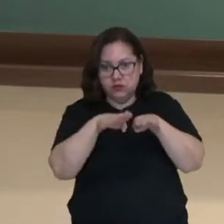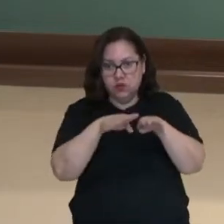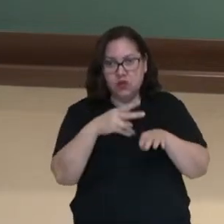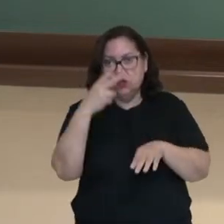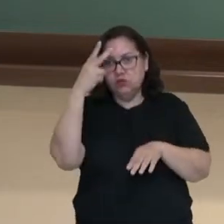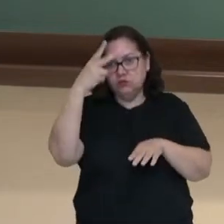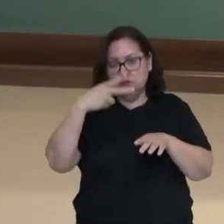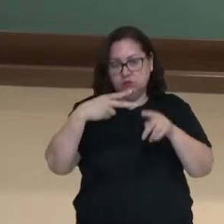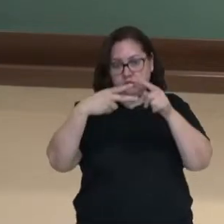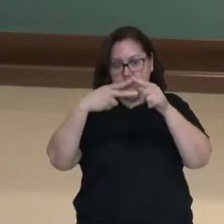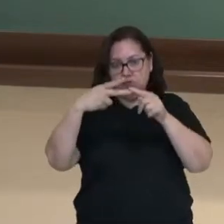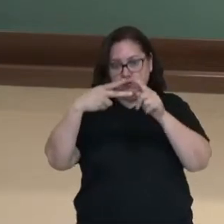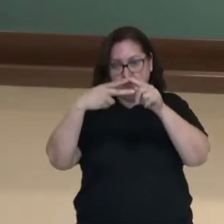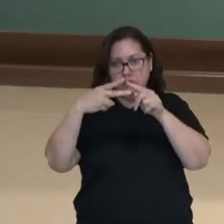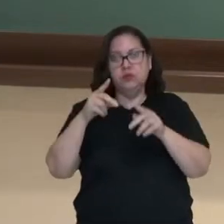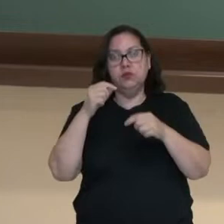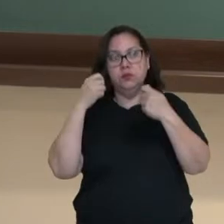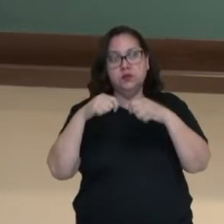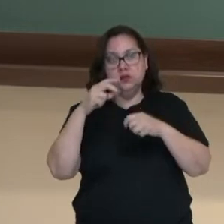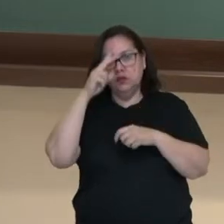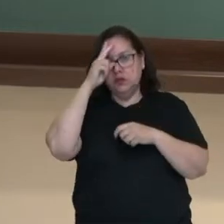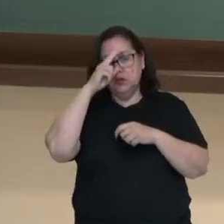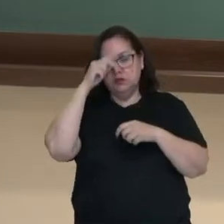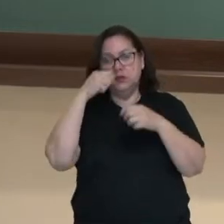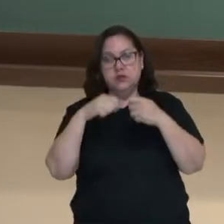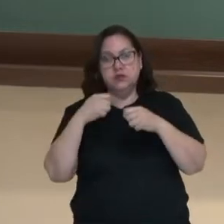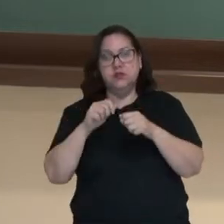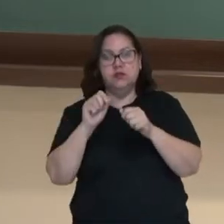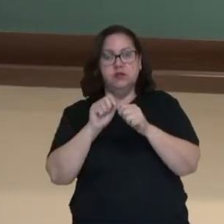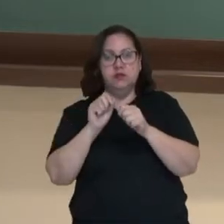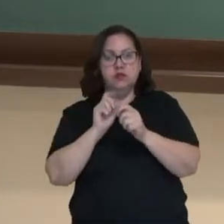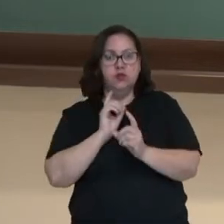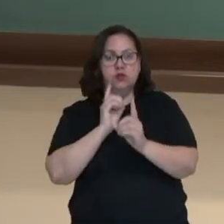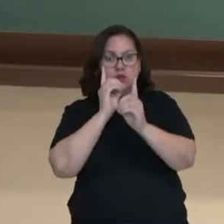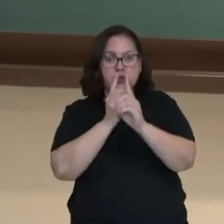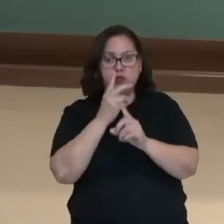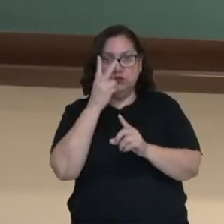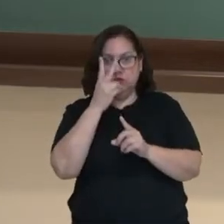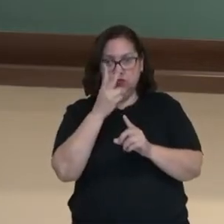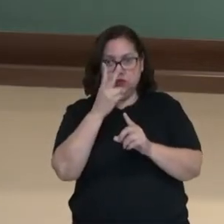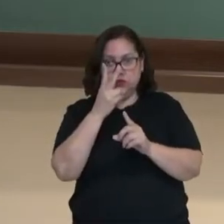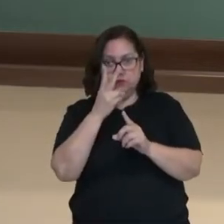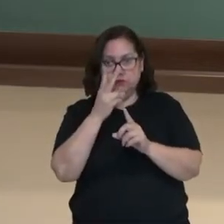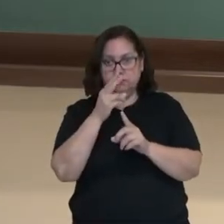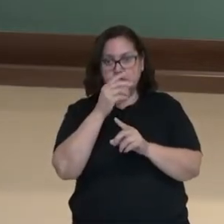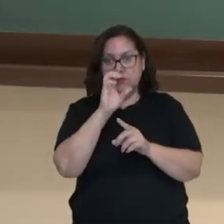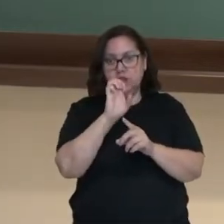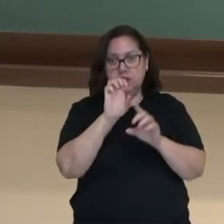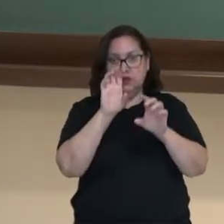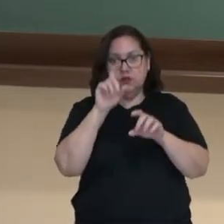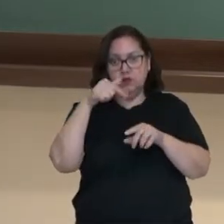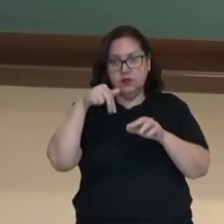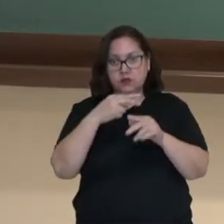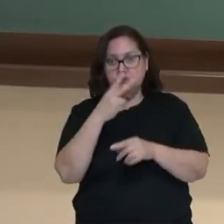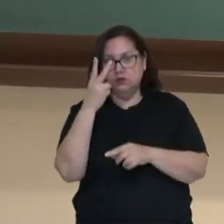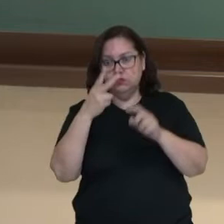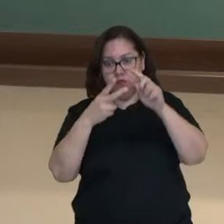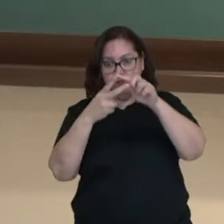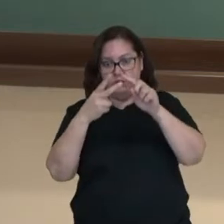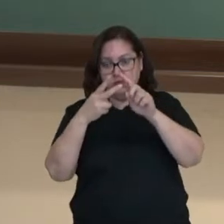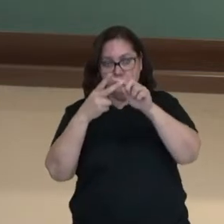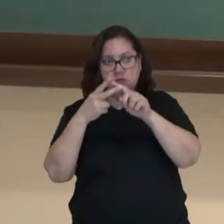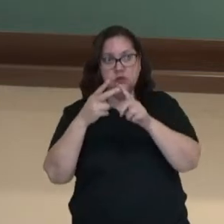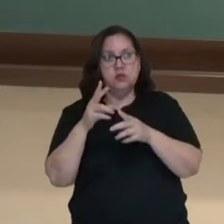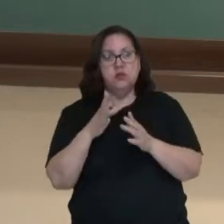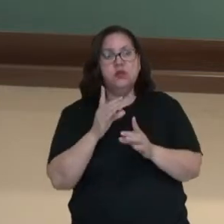duas incógnitas, a gente precisa lembrar que precisamos encontrar duas equações. Para encontrar essas duas